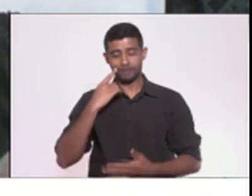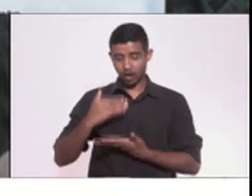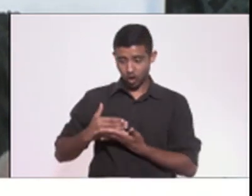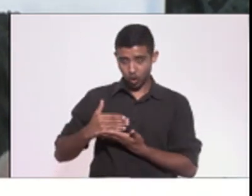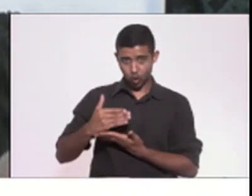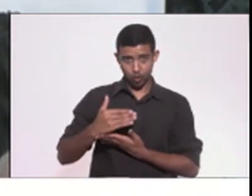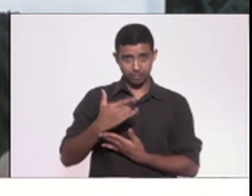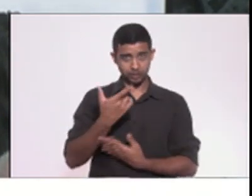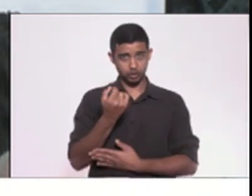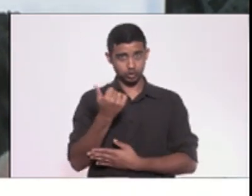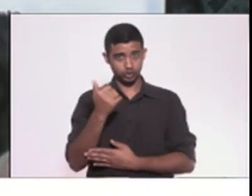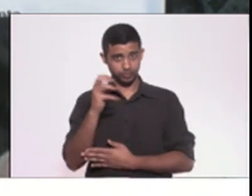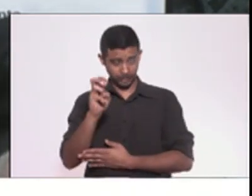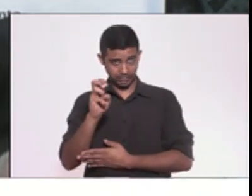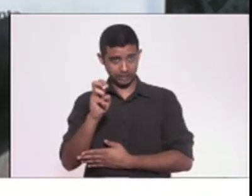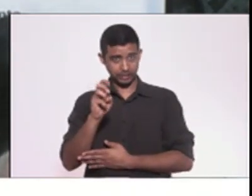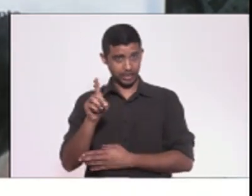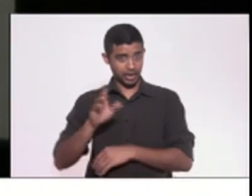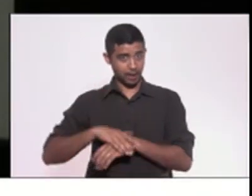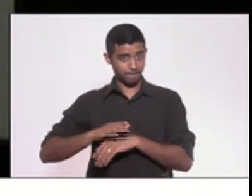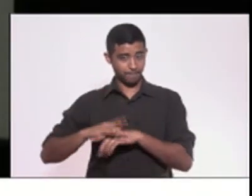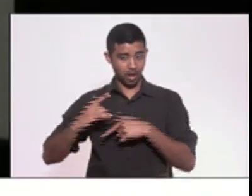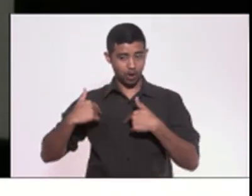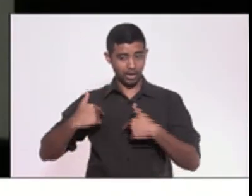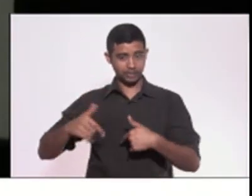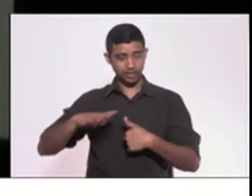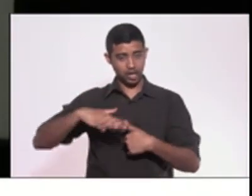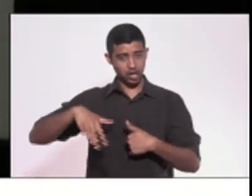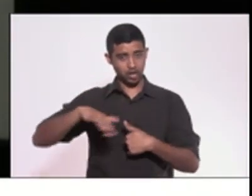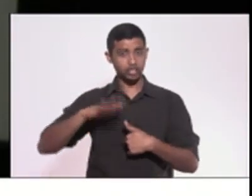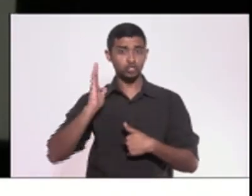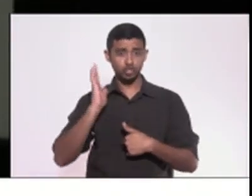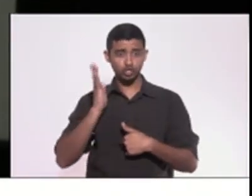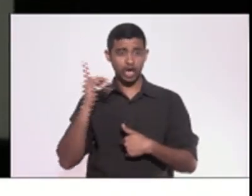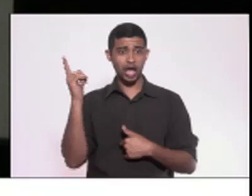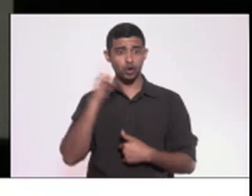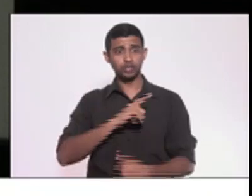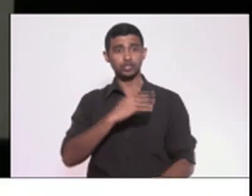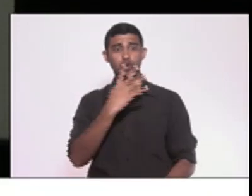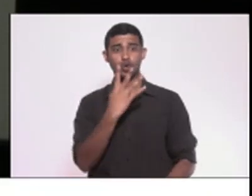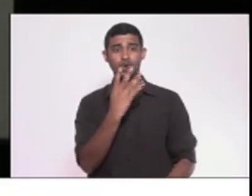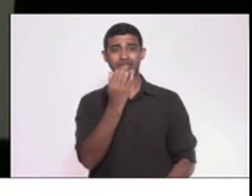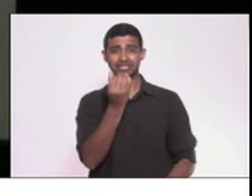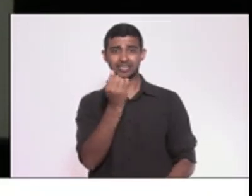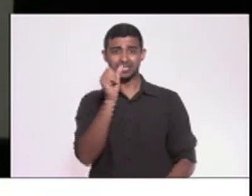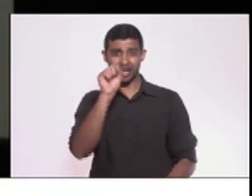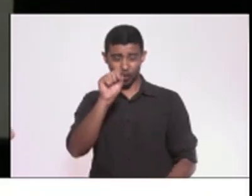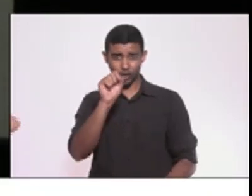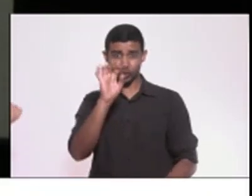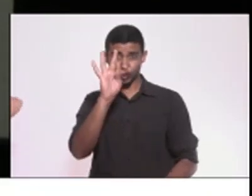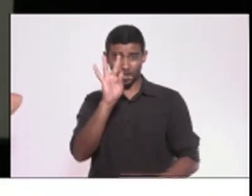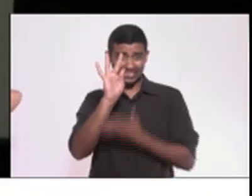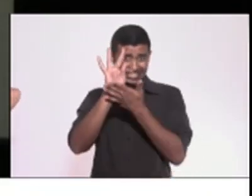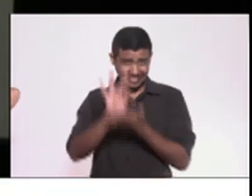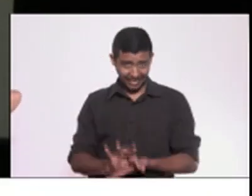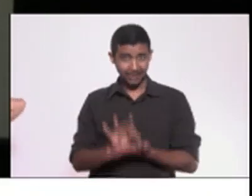2015, quando começou o negócio dele, ele já tratou 468 toneladas de composto orgânico,